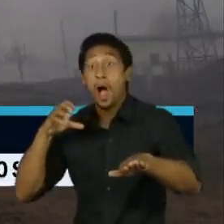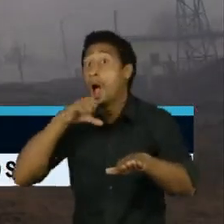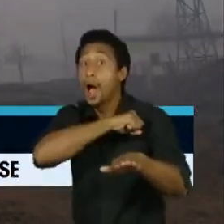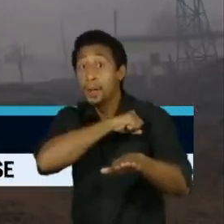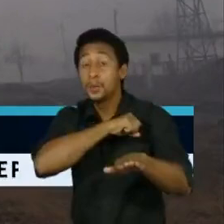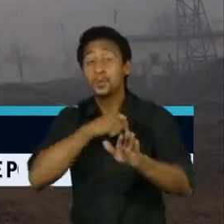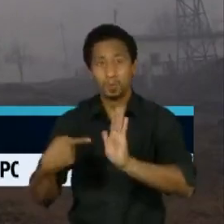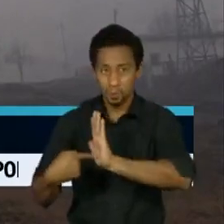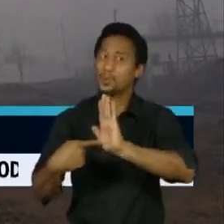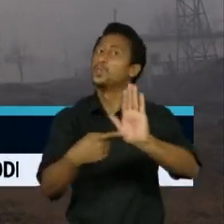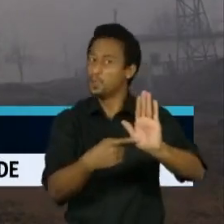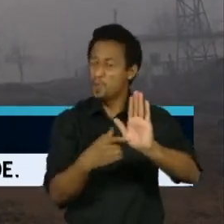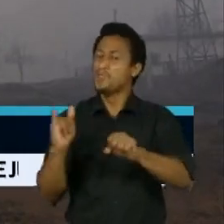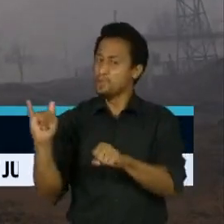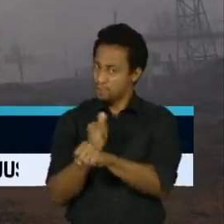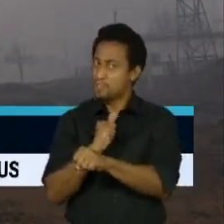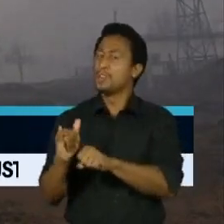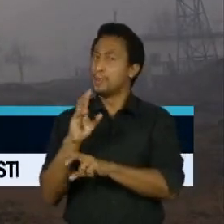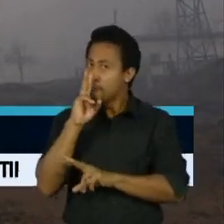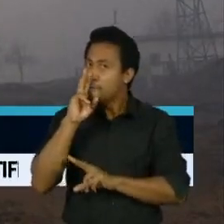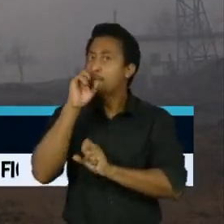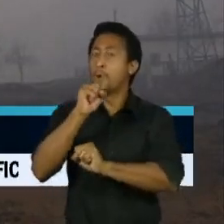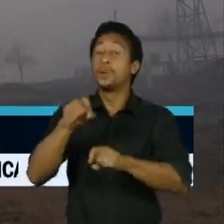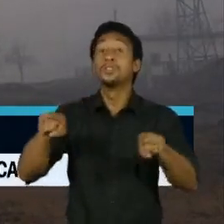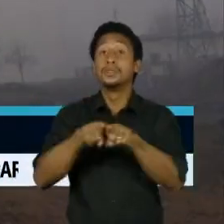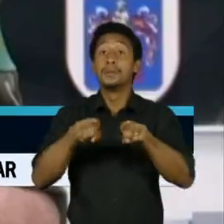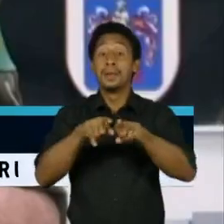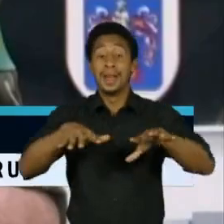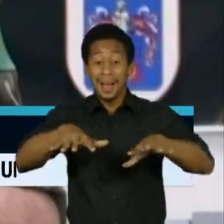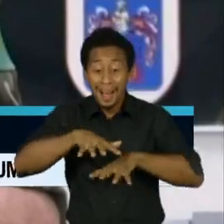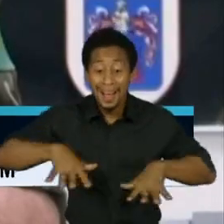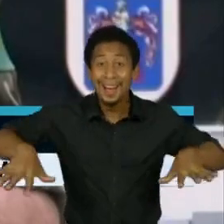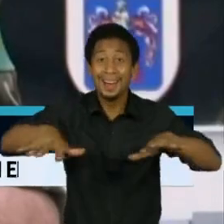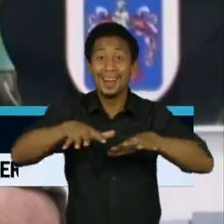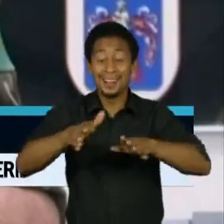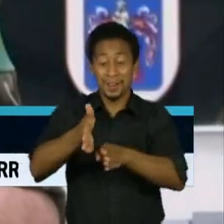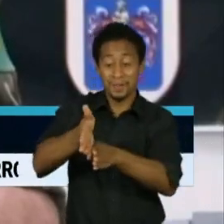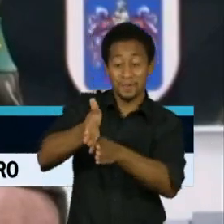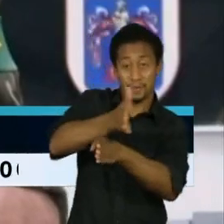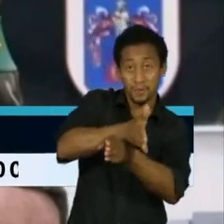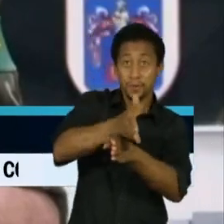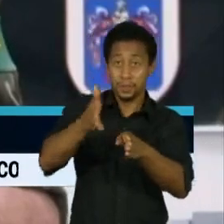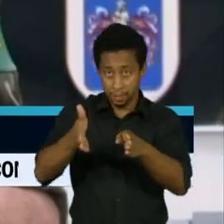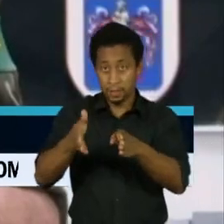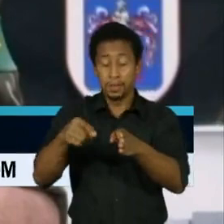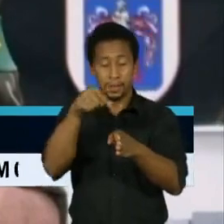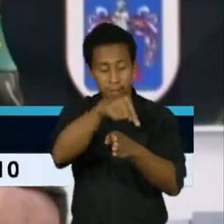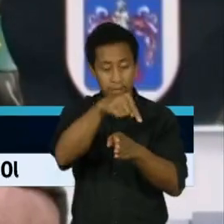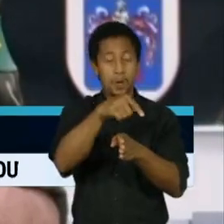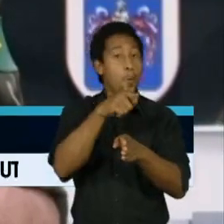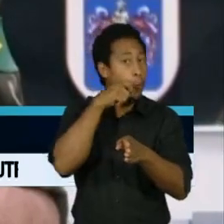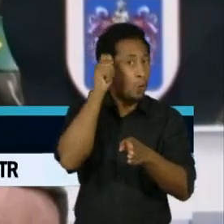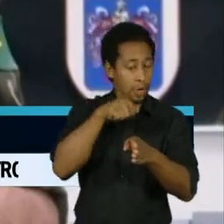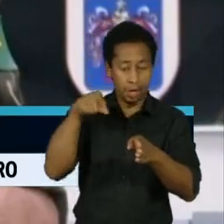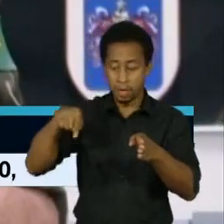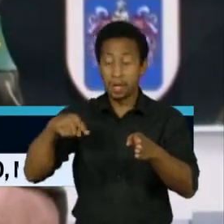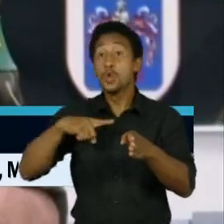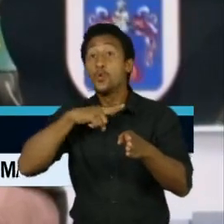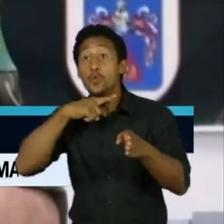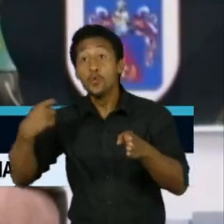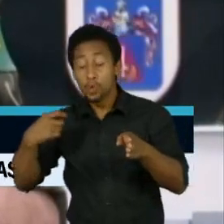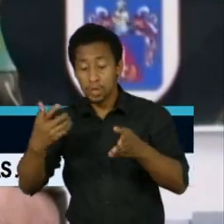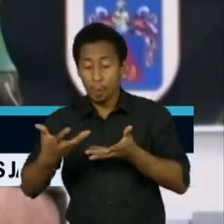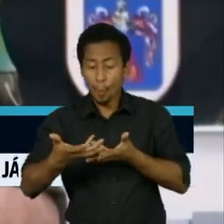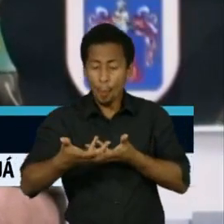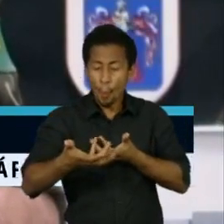sua capacidade ofensiva e também pela geografia da região. A fronteira ali entre a Rússia e a Ucrânia é uma fronteira seca